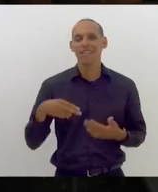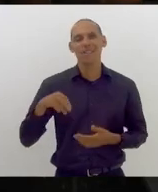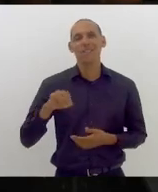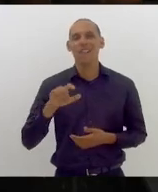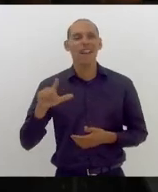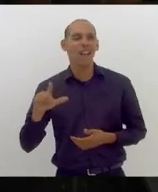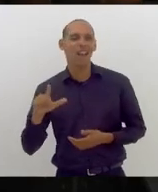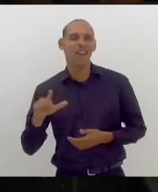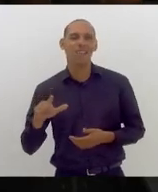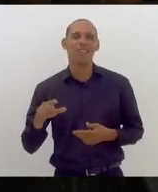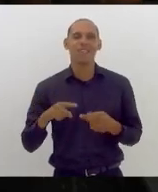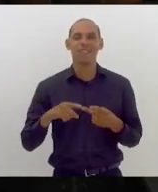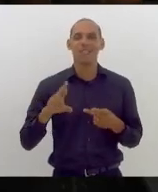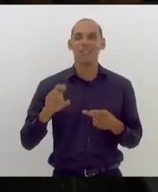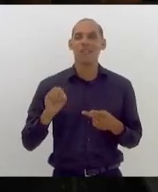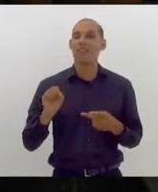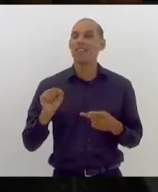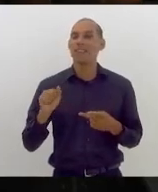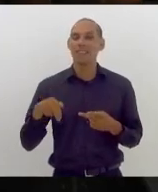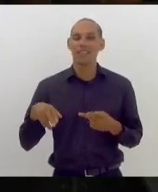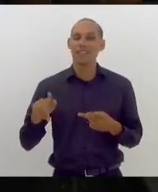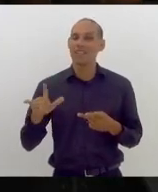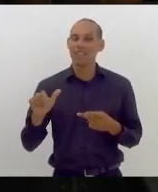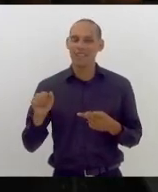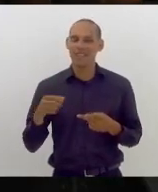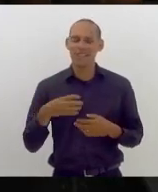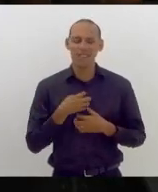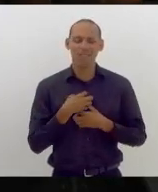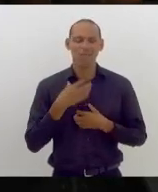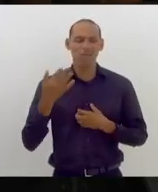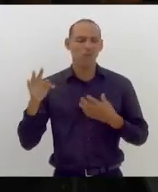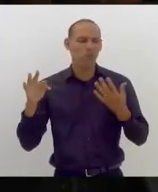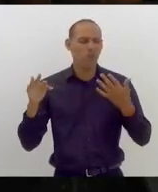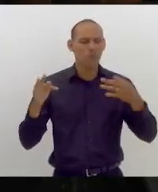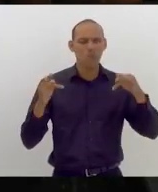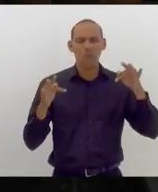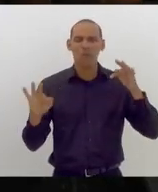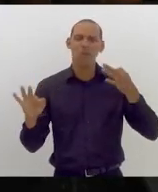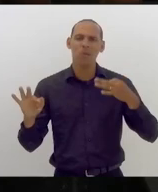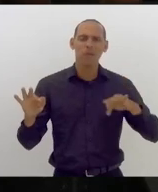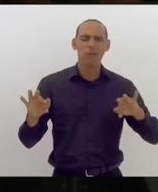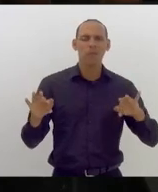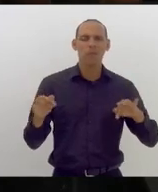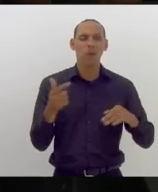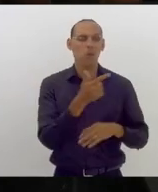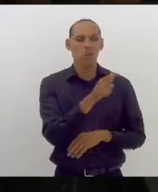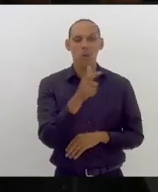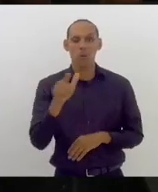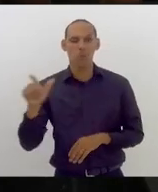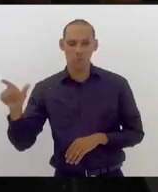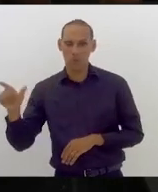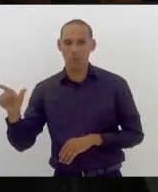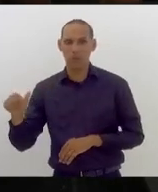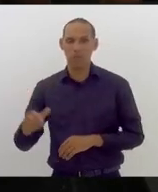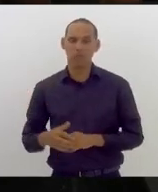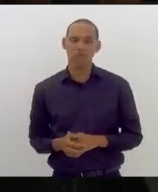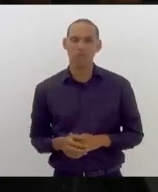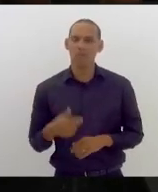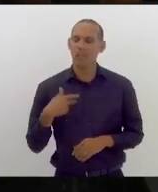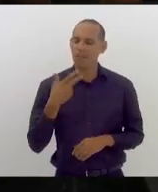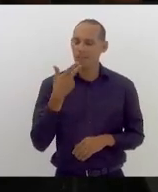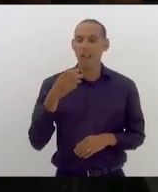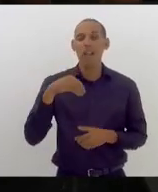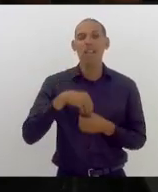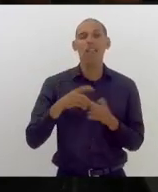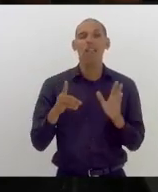Noel, que falou a Rosângela, de sentir a dor das pessoas. Eu digo isso muito hoje lá no